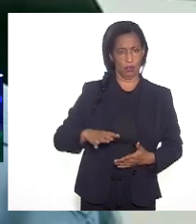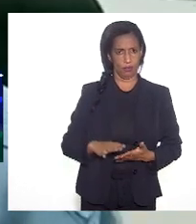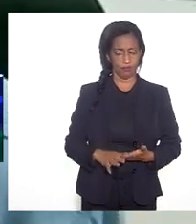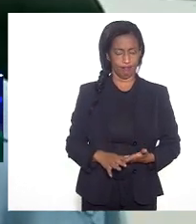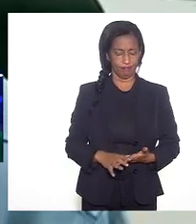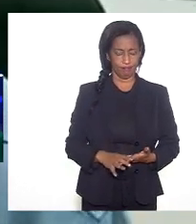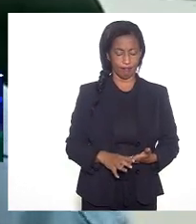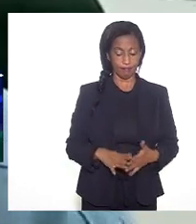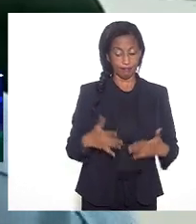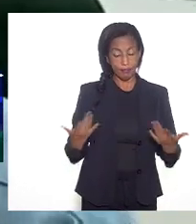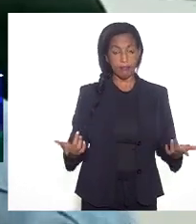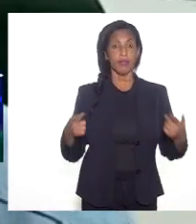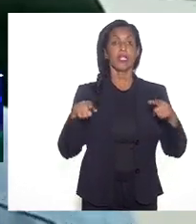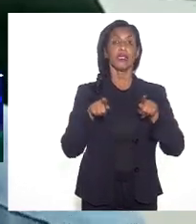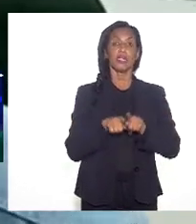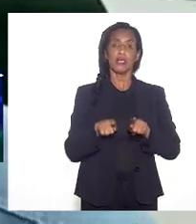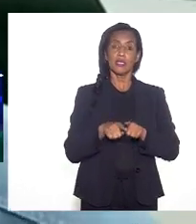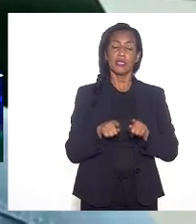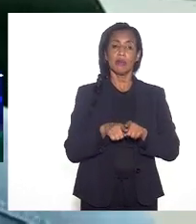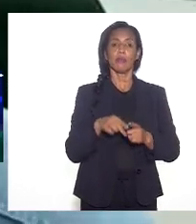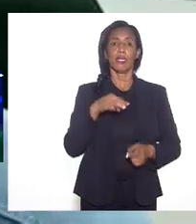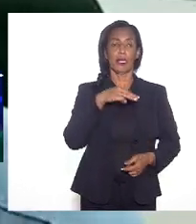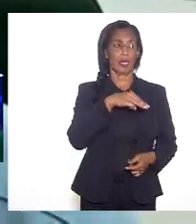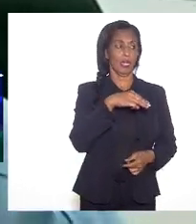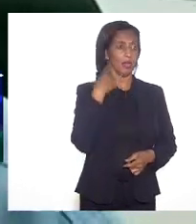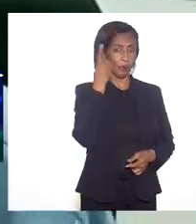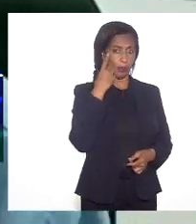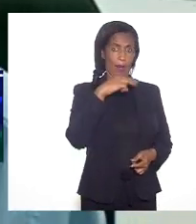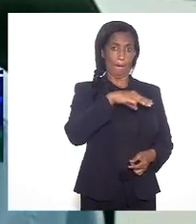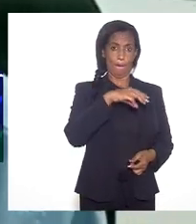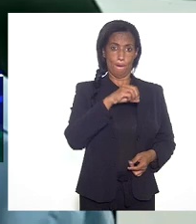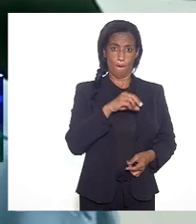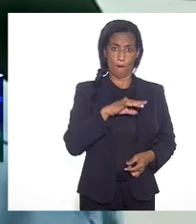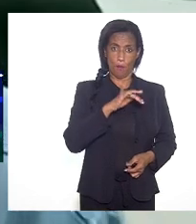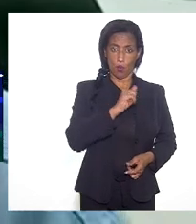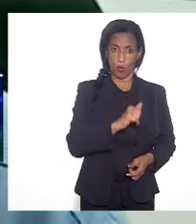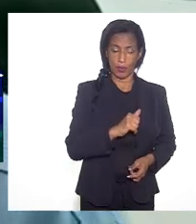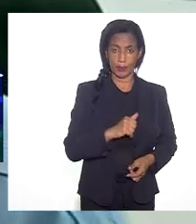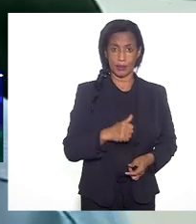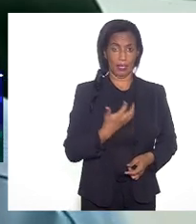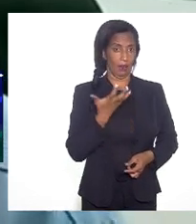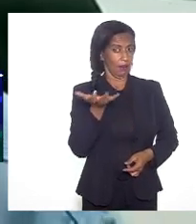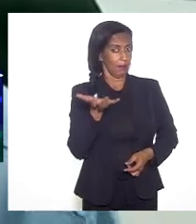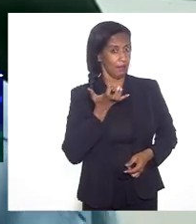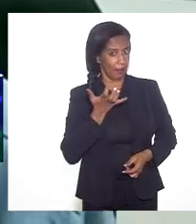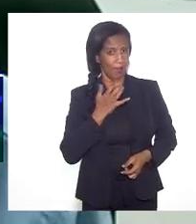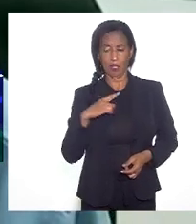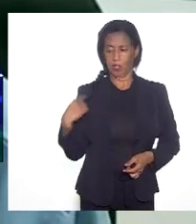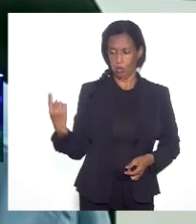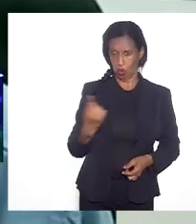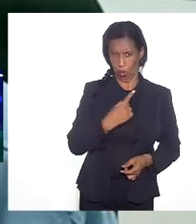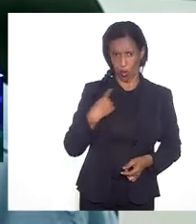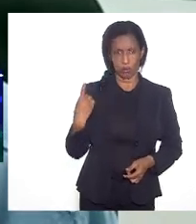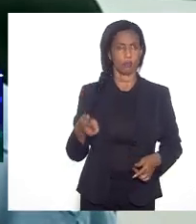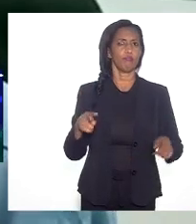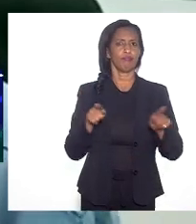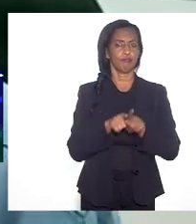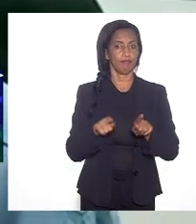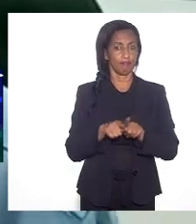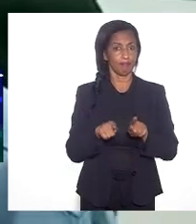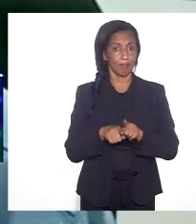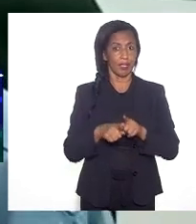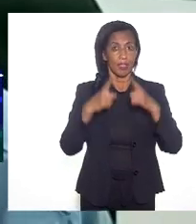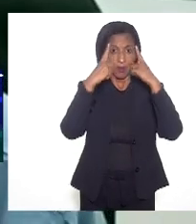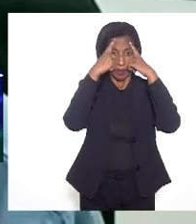Claro que também quer a deputada Mônica Francisco, e queremos todos nós, que a